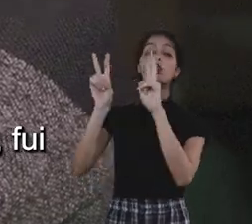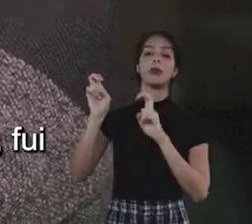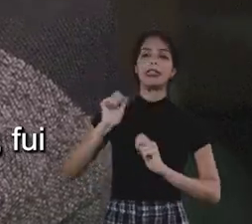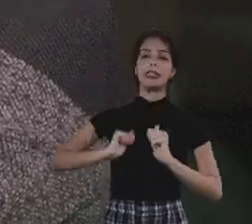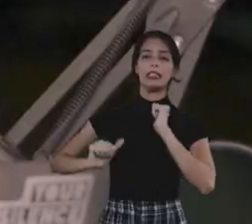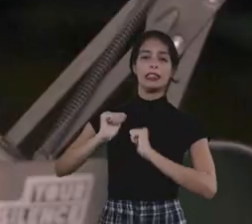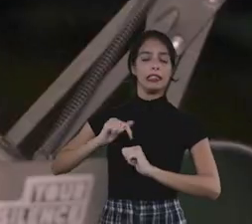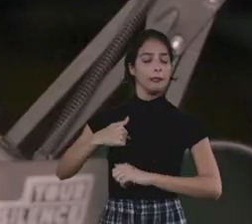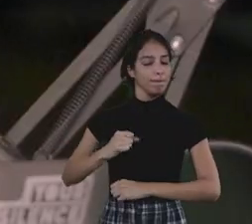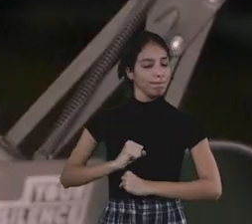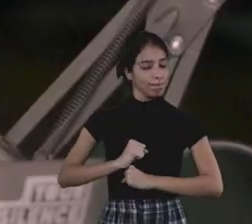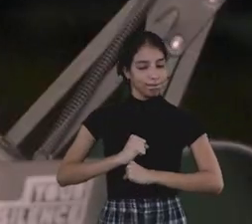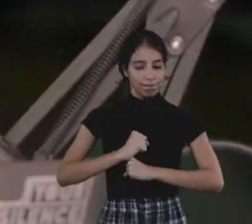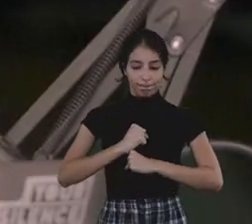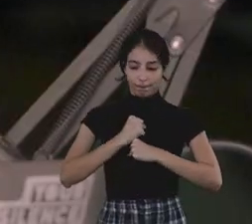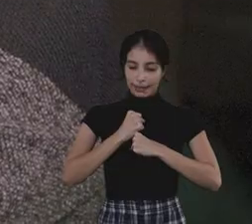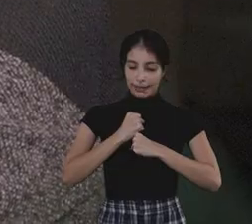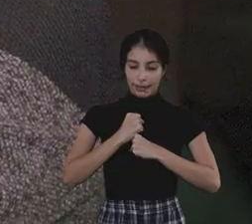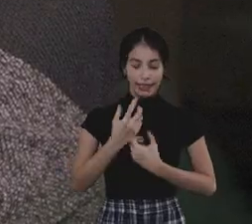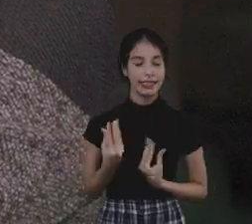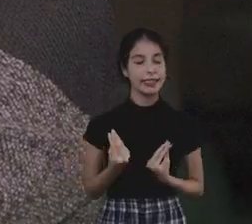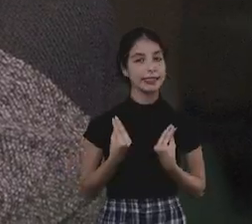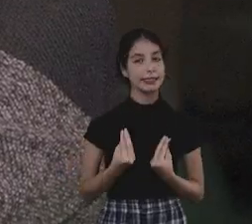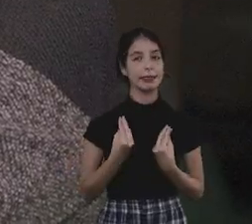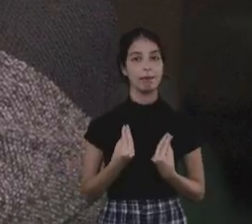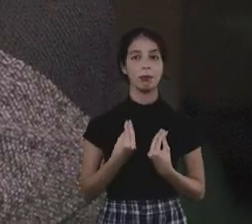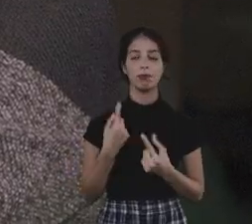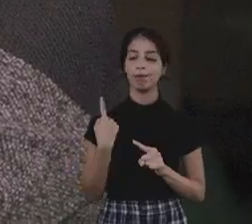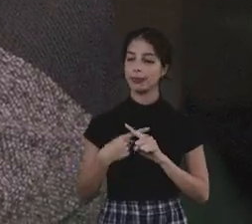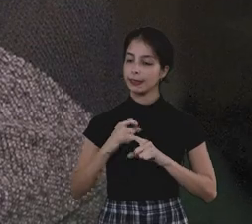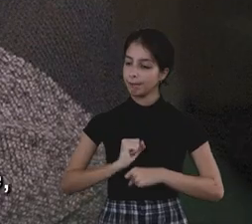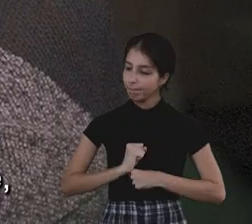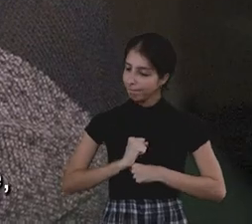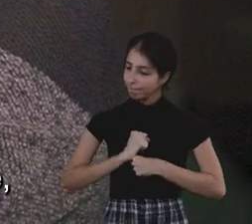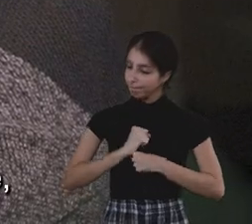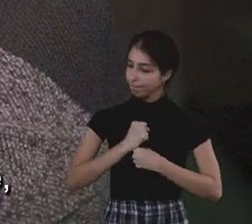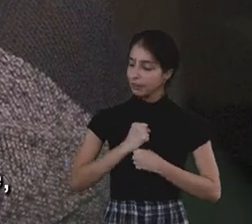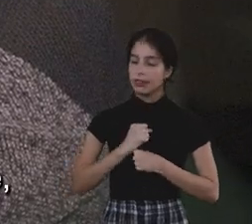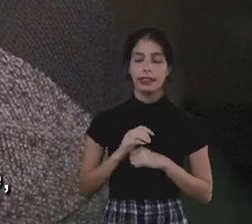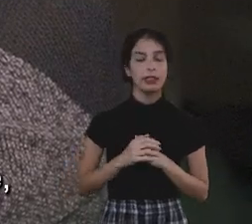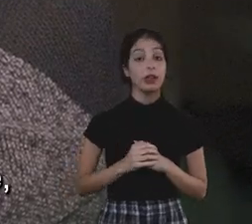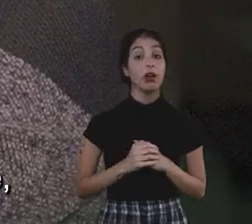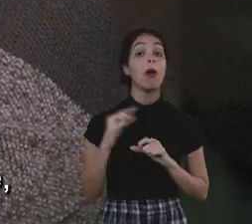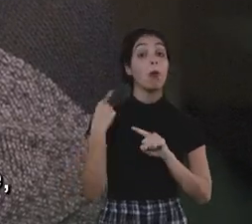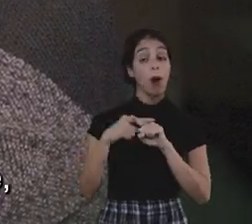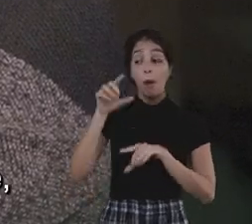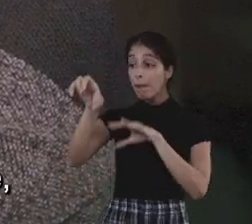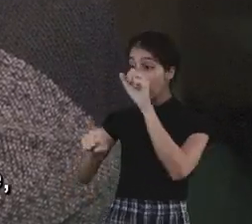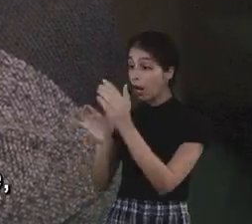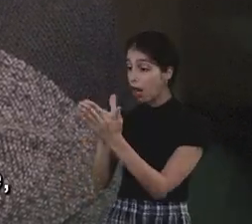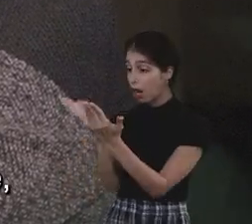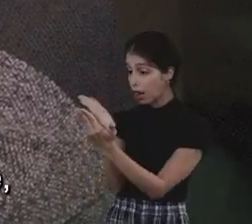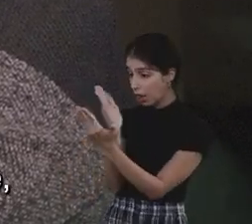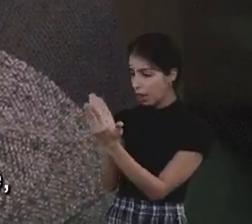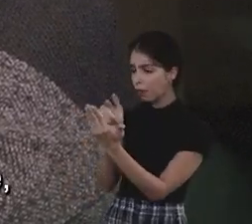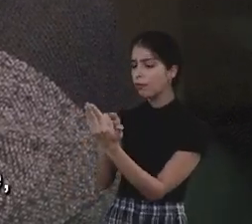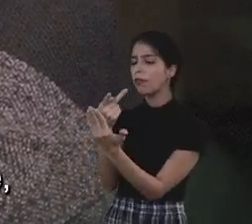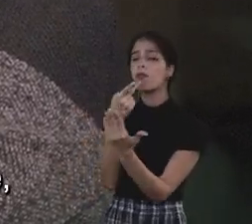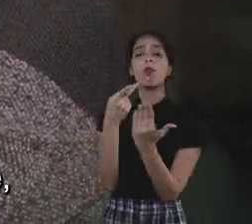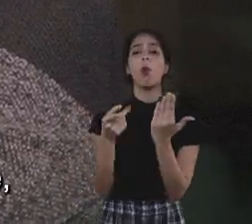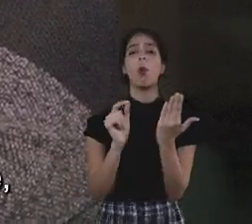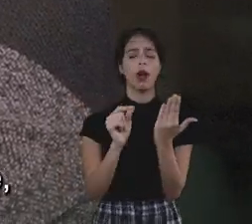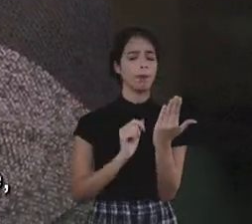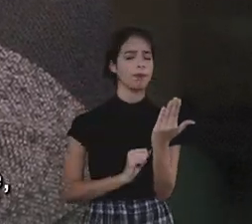puto da vida uhum assim eu não tem outra expressão porque eh eram livros que estavam dizendo o